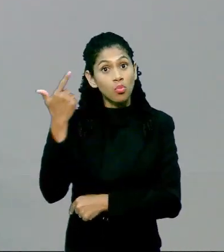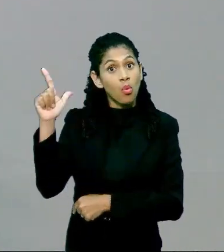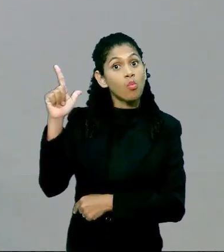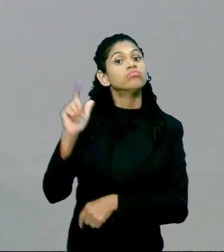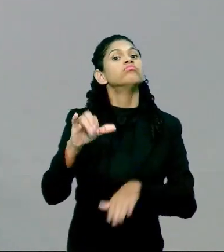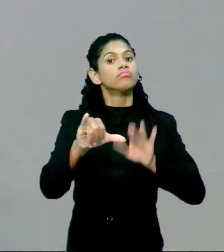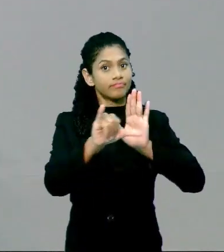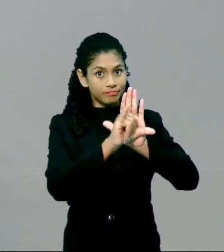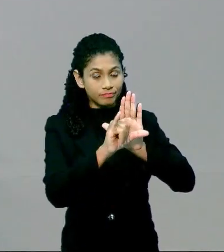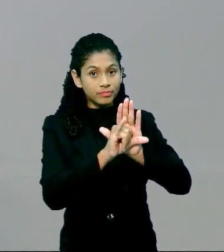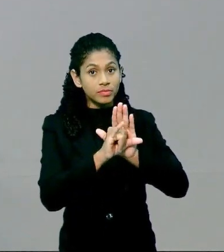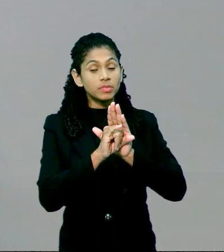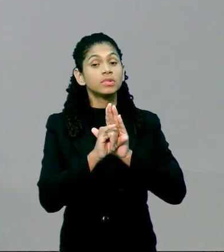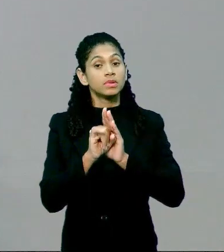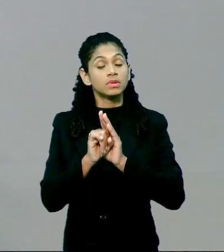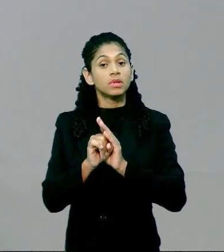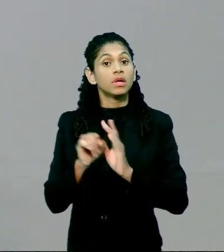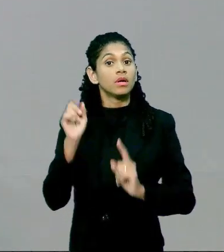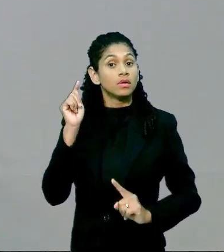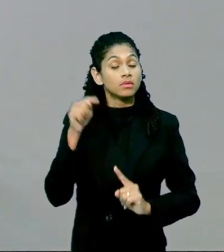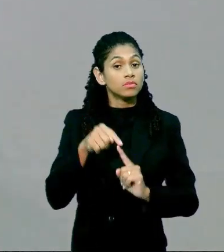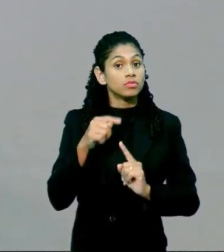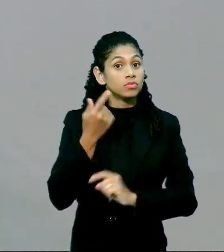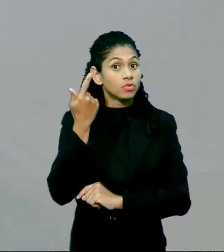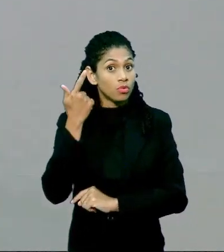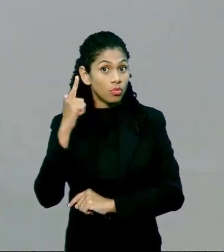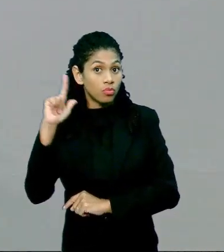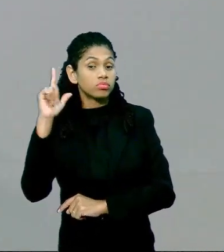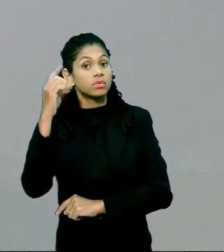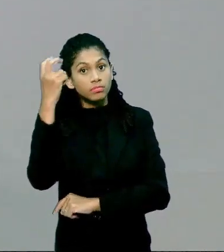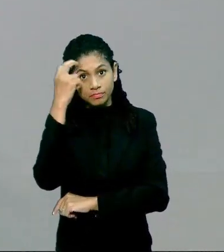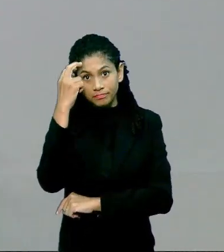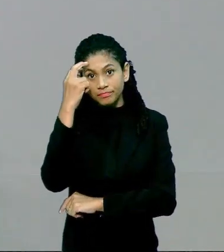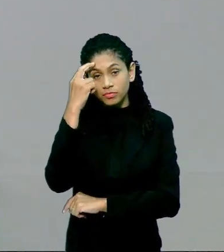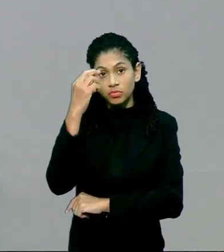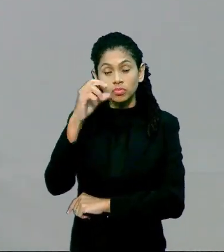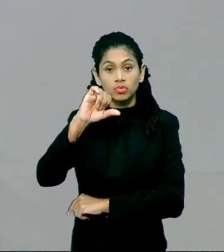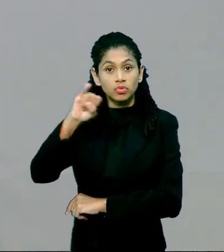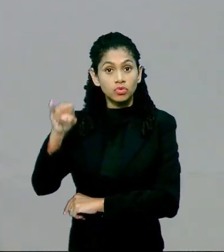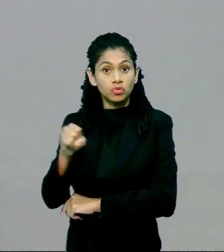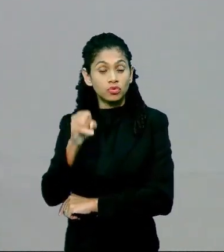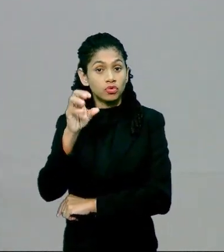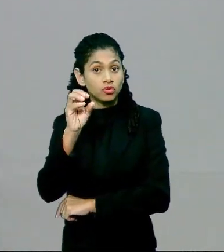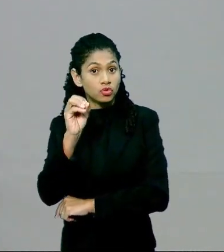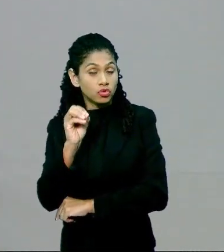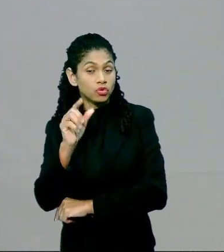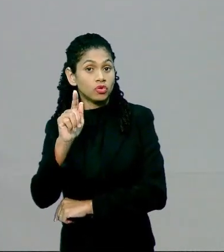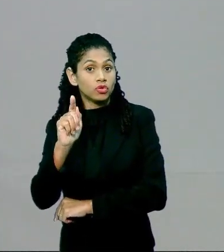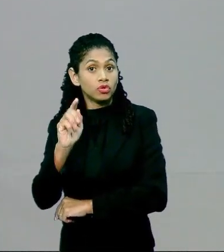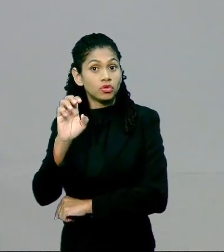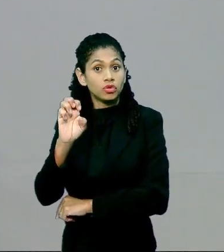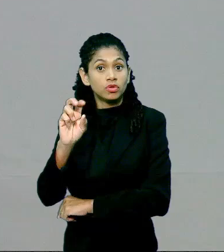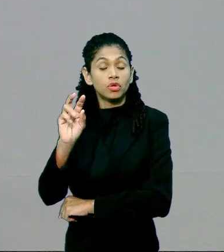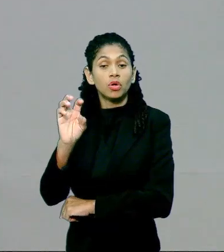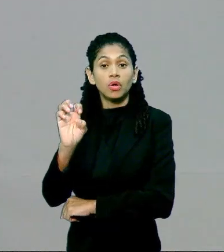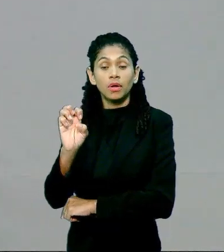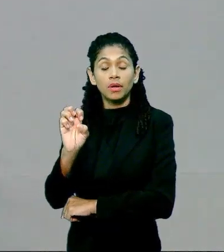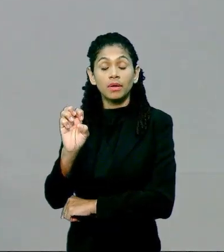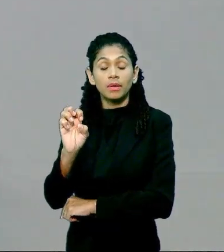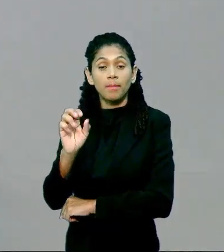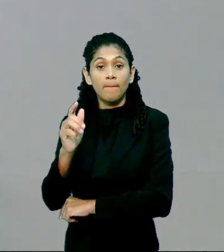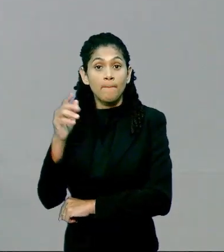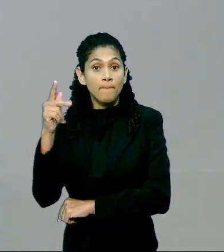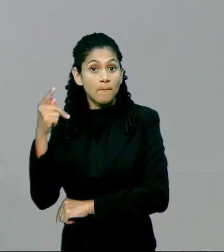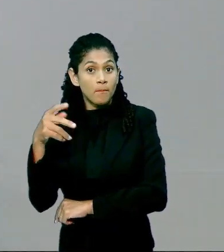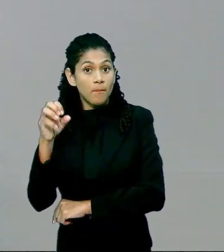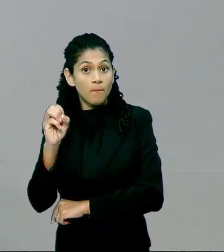outra cultura, mas com esse direcionamento de Joaquim Pô. A partir do momento em que a gente tem a apropriação desse conhecimento,